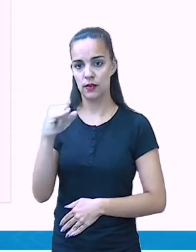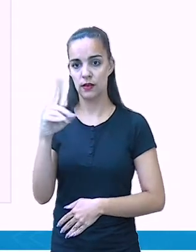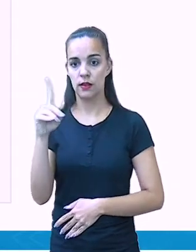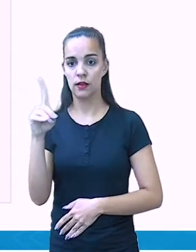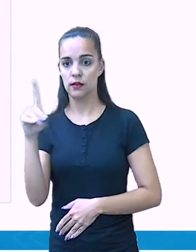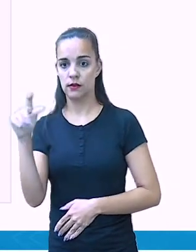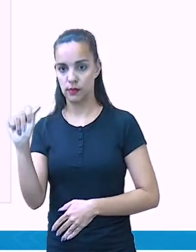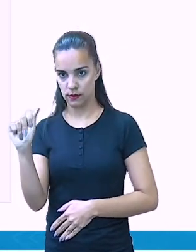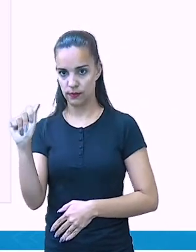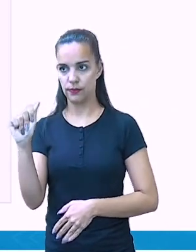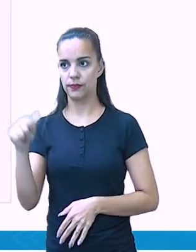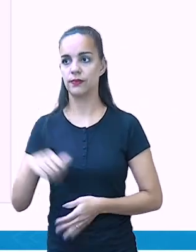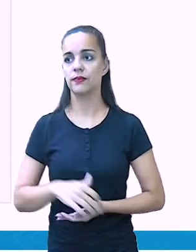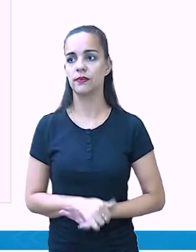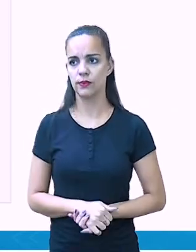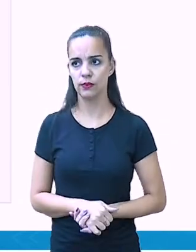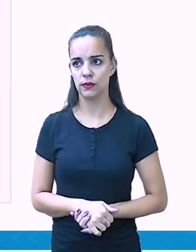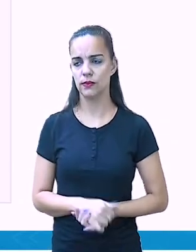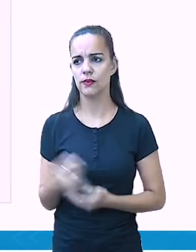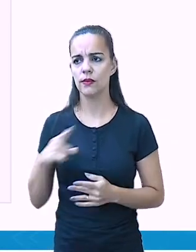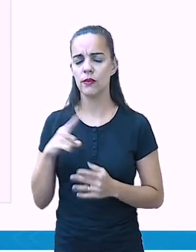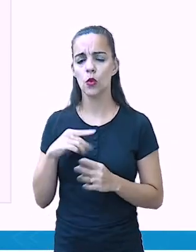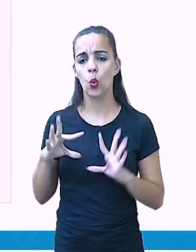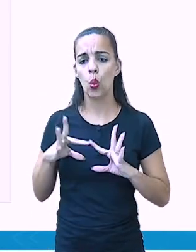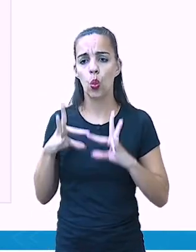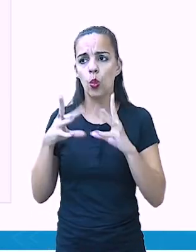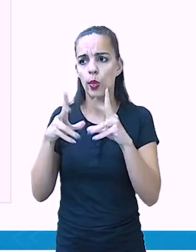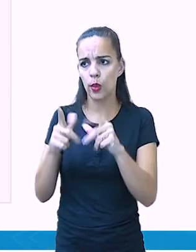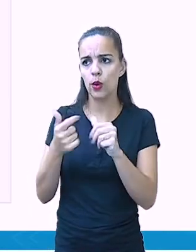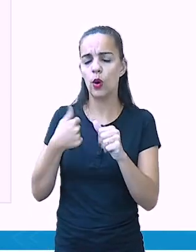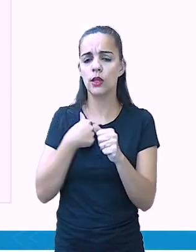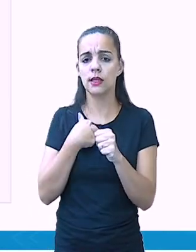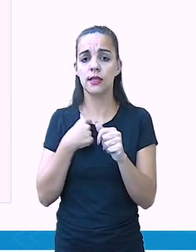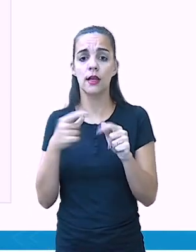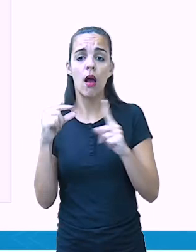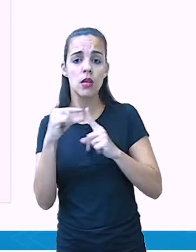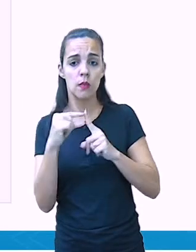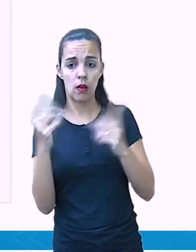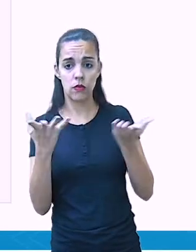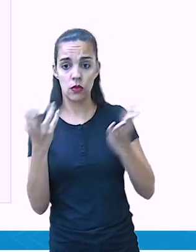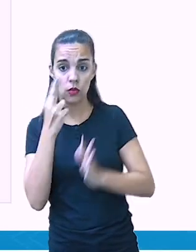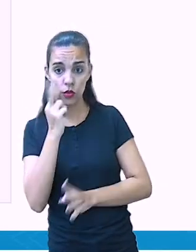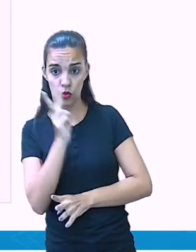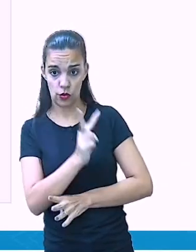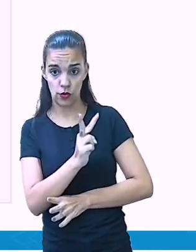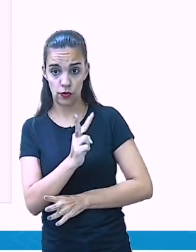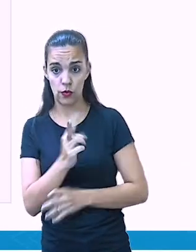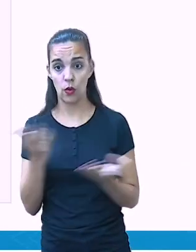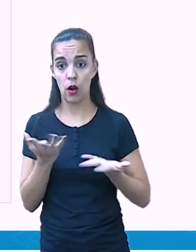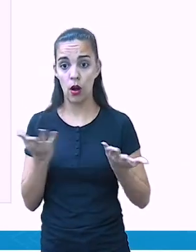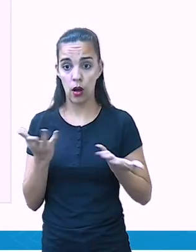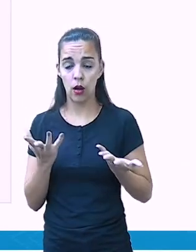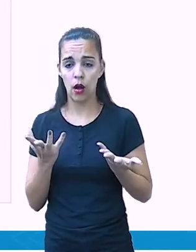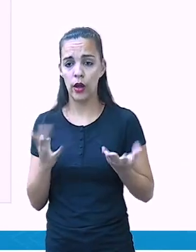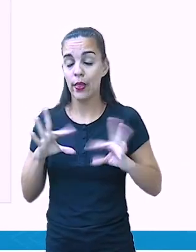Vida. Vocês perceberam que todas elas são compostas por 2 sílabas? Por isso, o